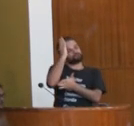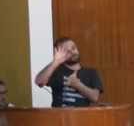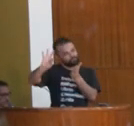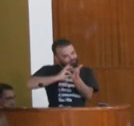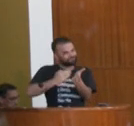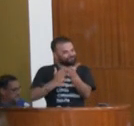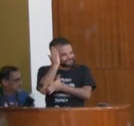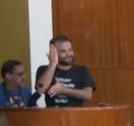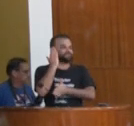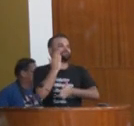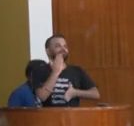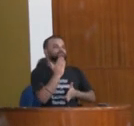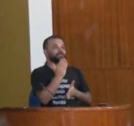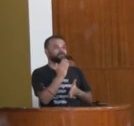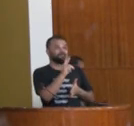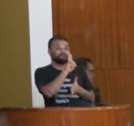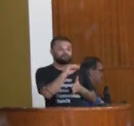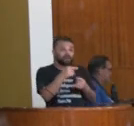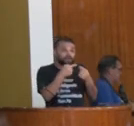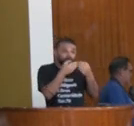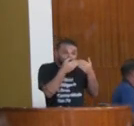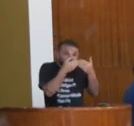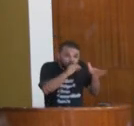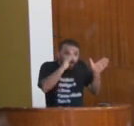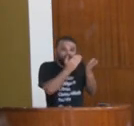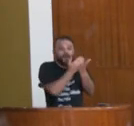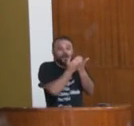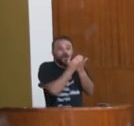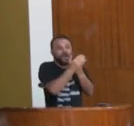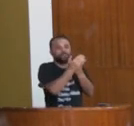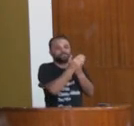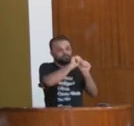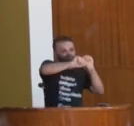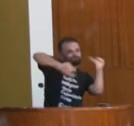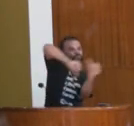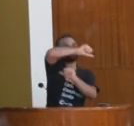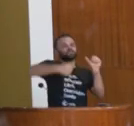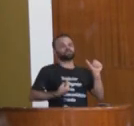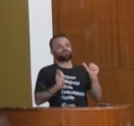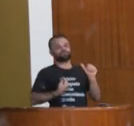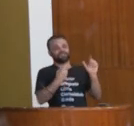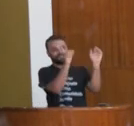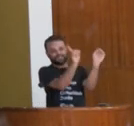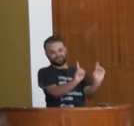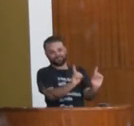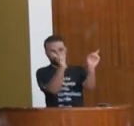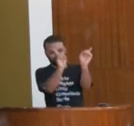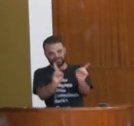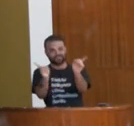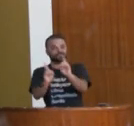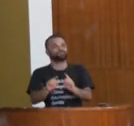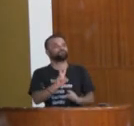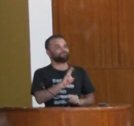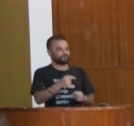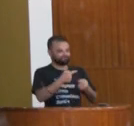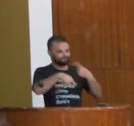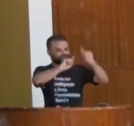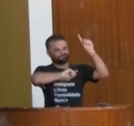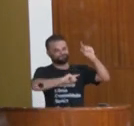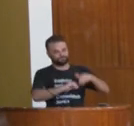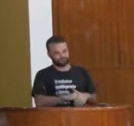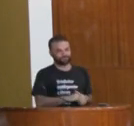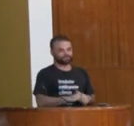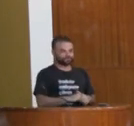promete ser o início de uma importante mudança na vida de jovens e adultos com deficiência no